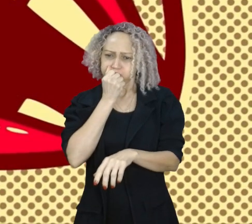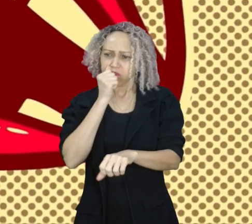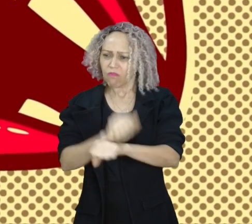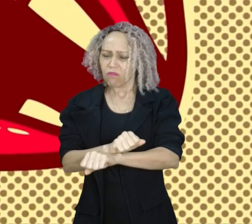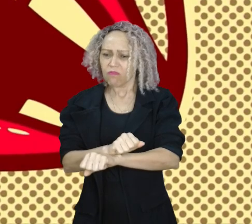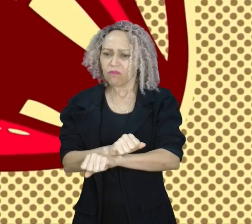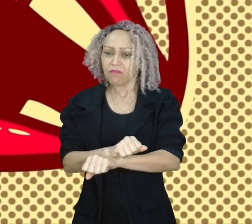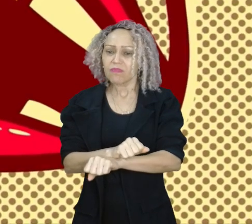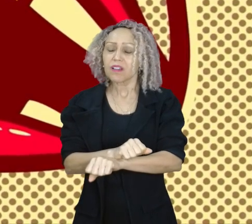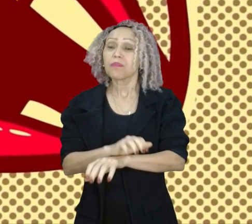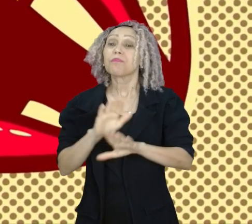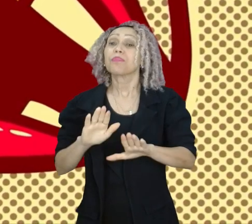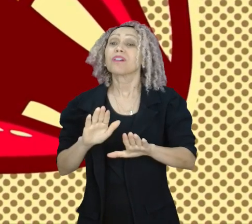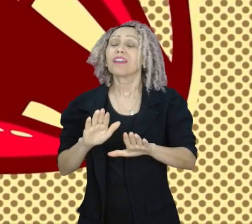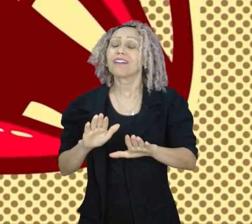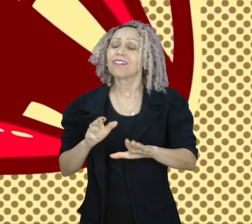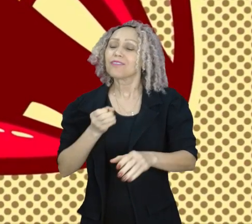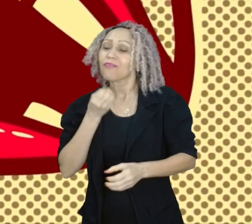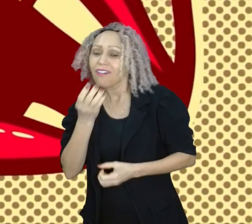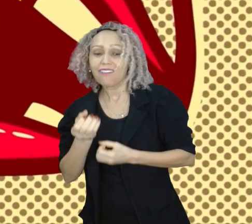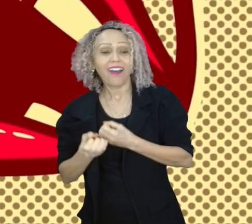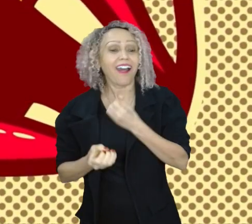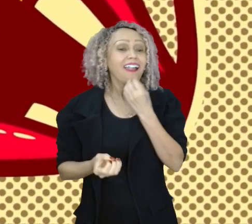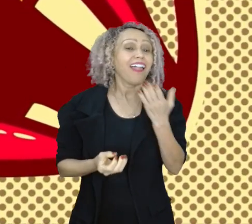agora eu vou falar.